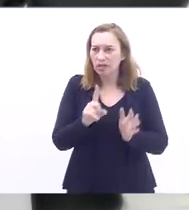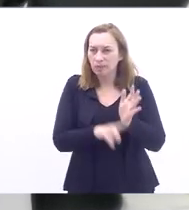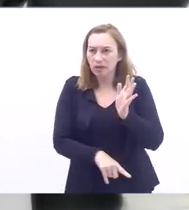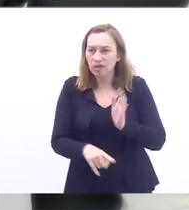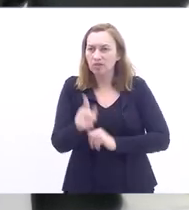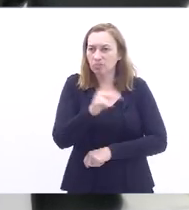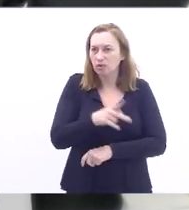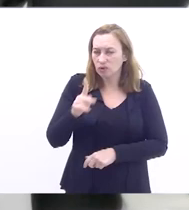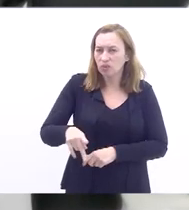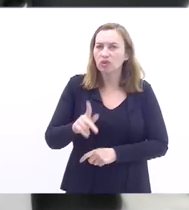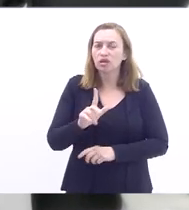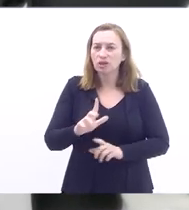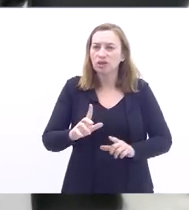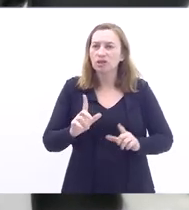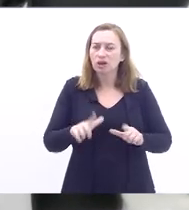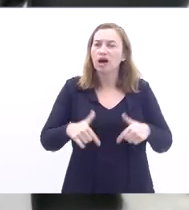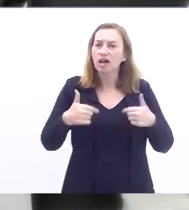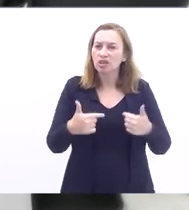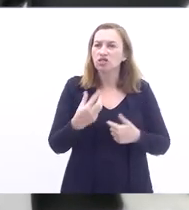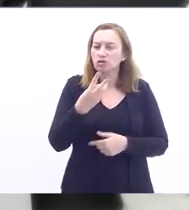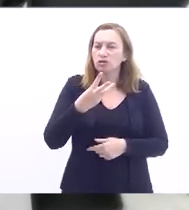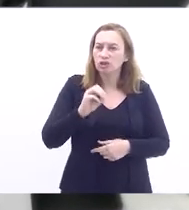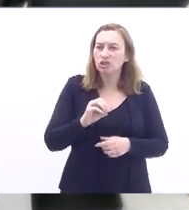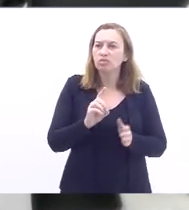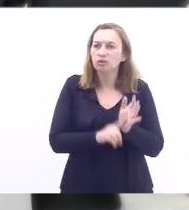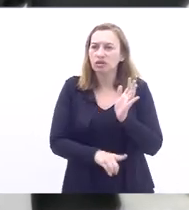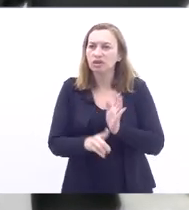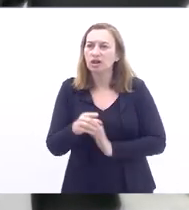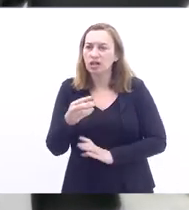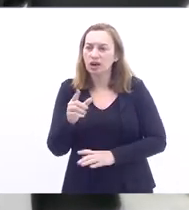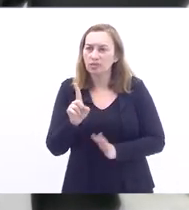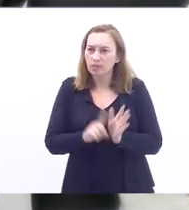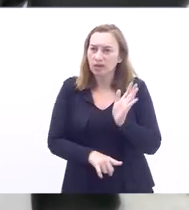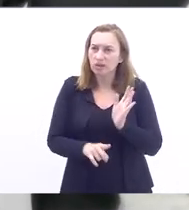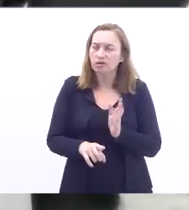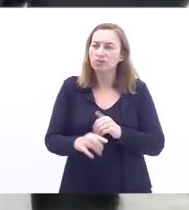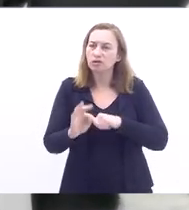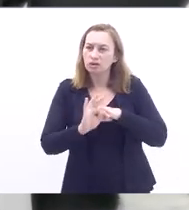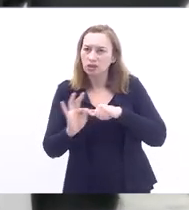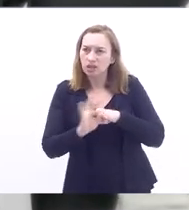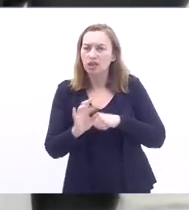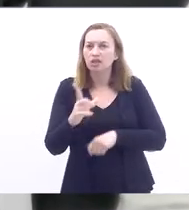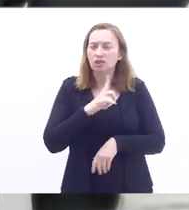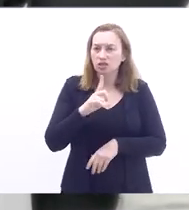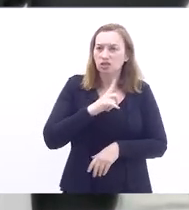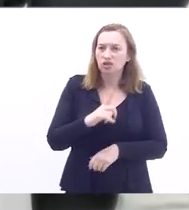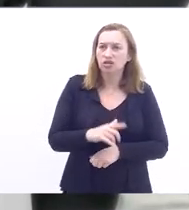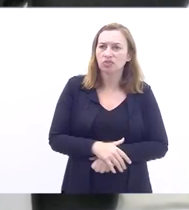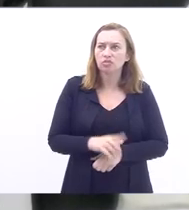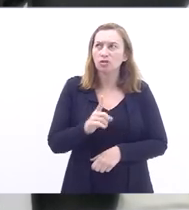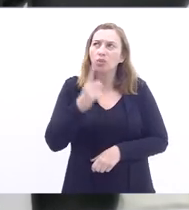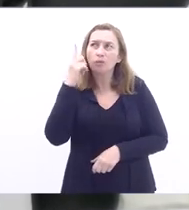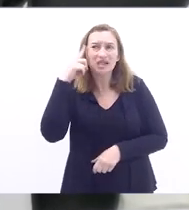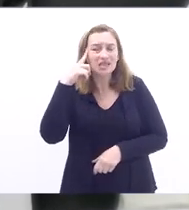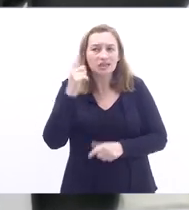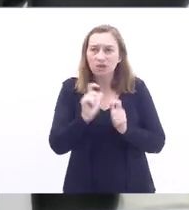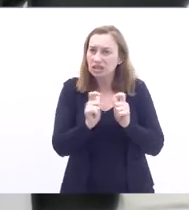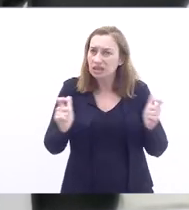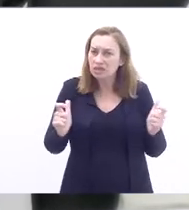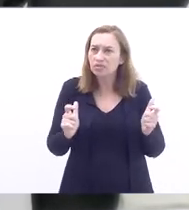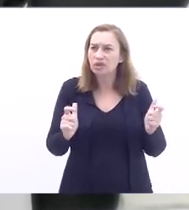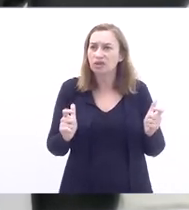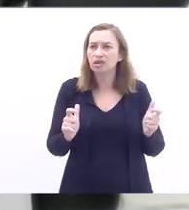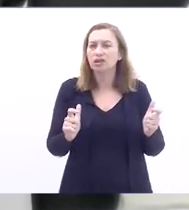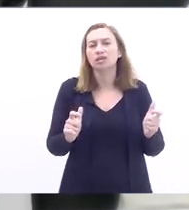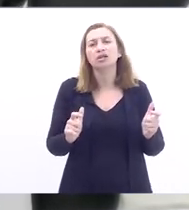e tá funcionando com trinta por cento ao menos dos técnicos que tinhamos vocês vão estão pensando em crescimento